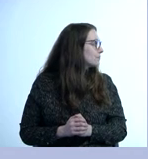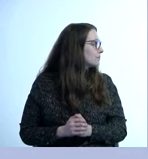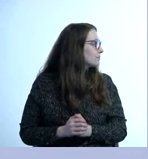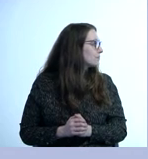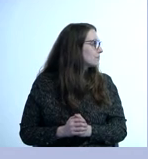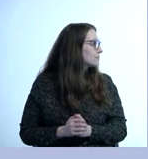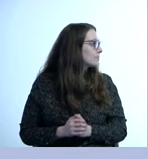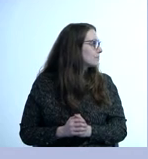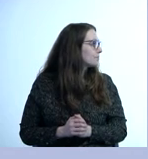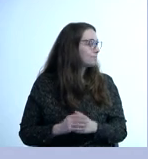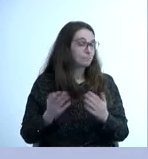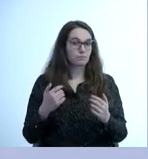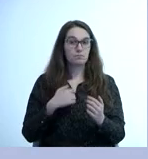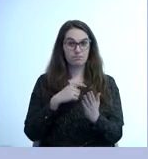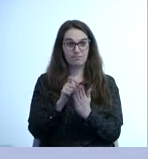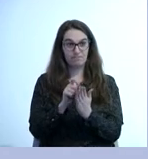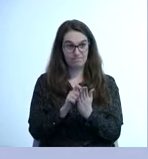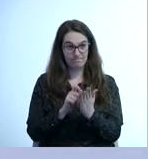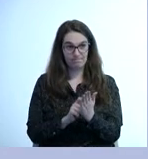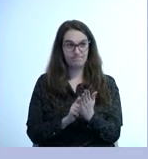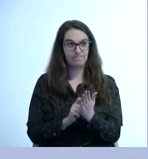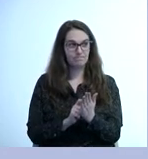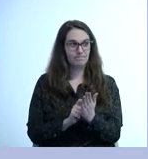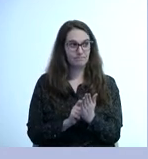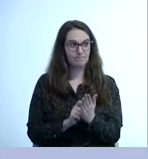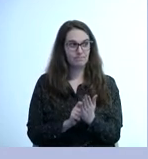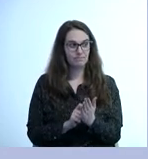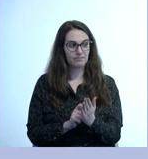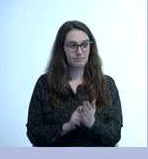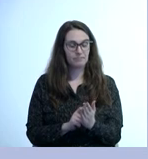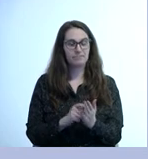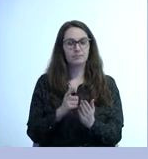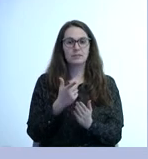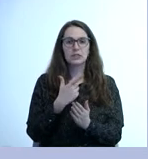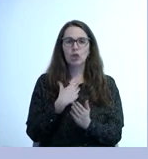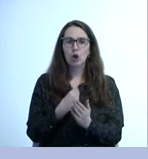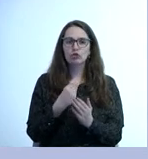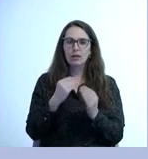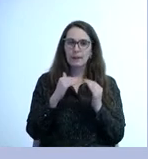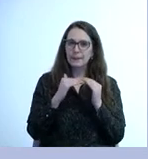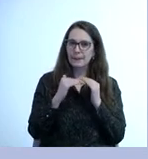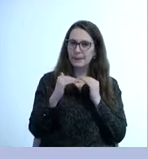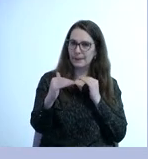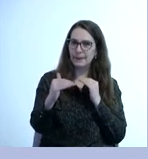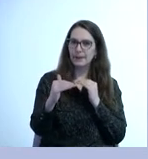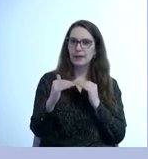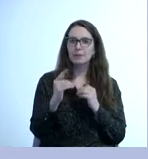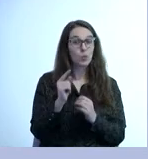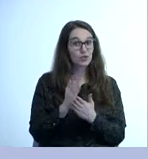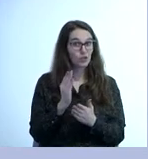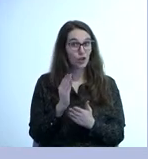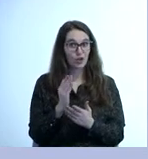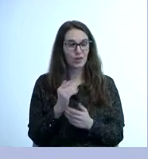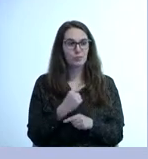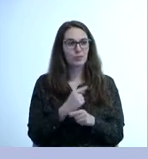Mas o que apontei foi o seguinte, que o que impressiona é a regularidade, mas não é só, esqueci-me de uma,